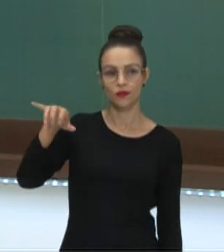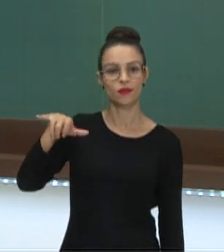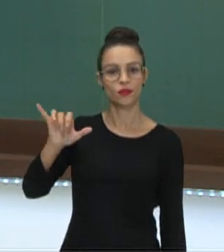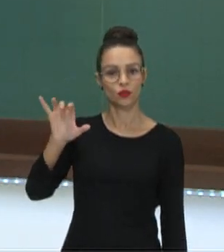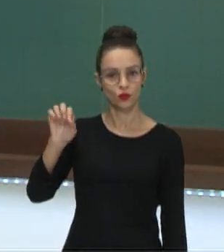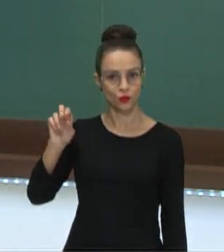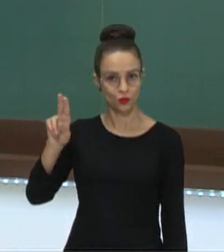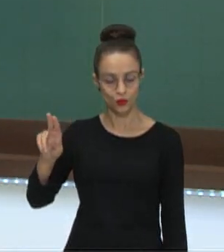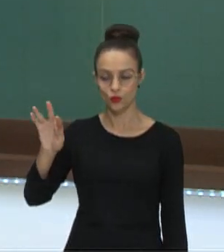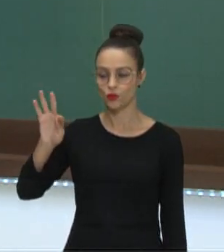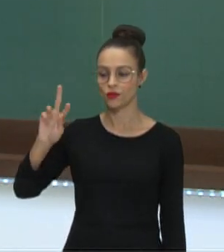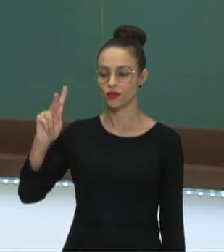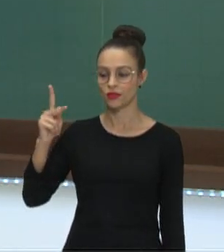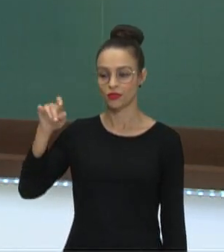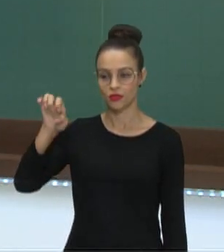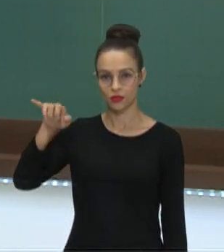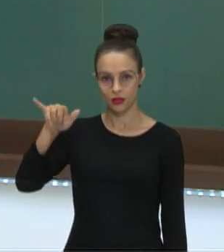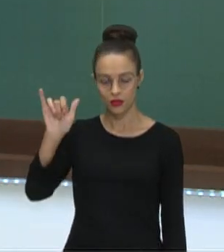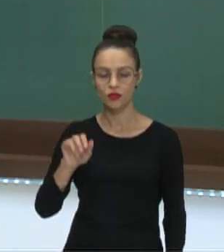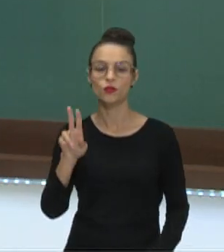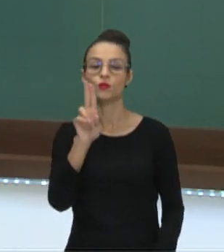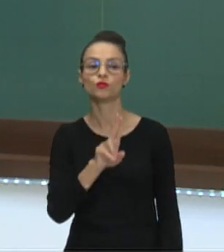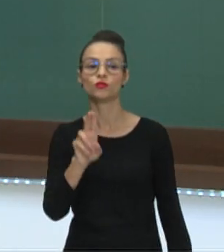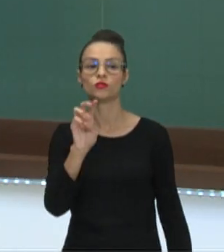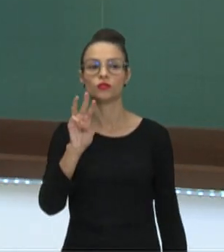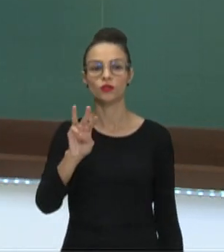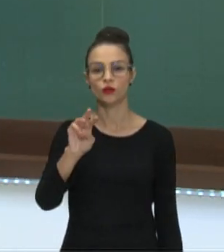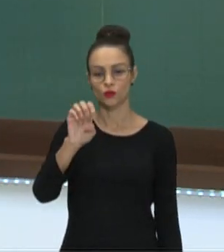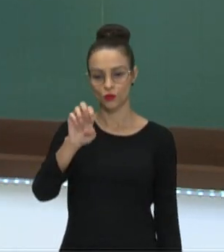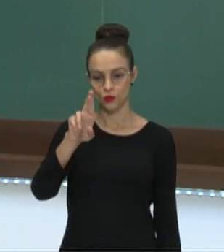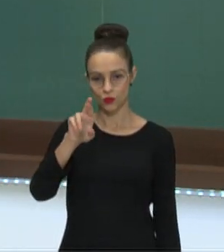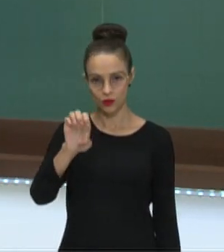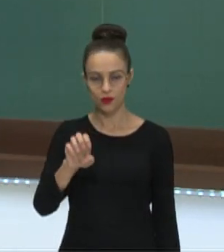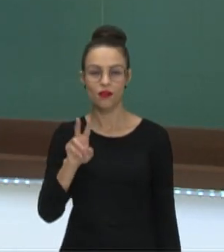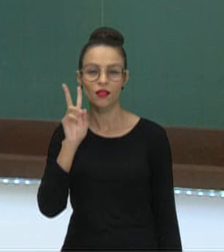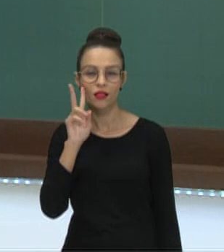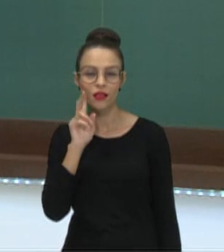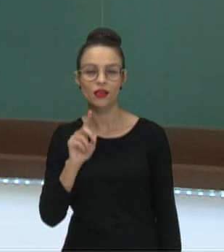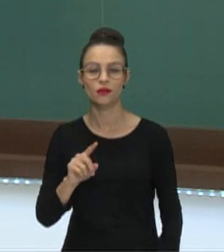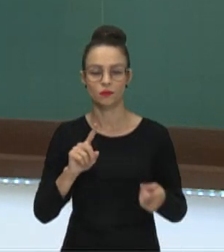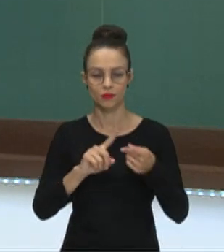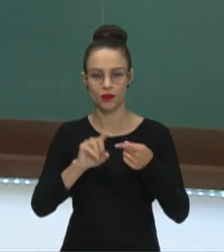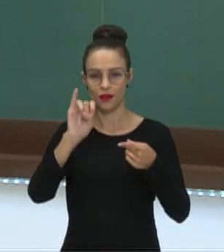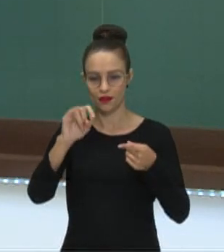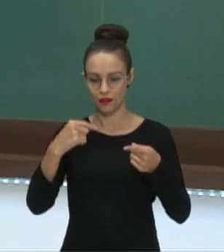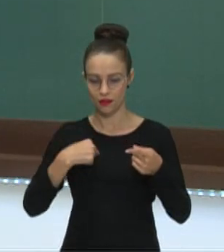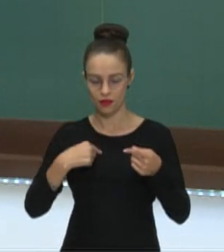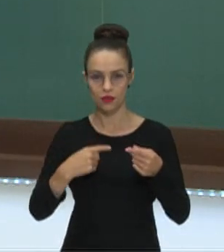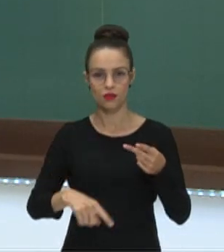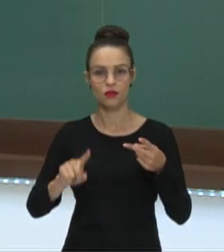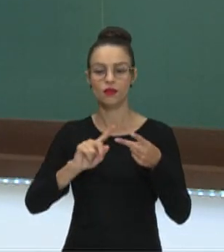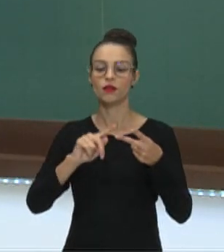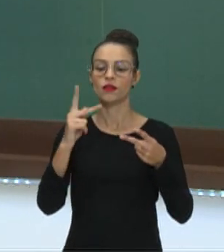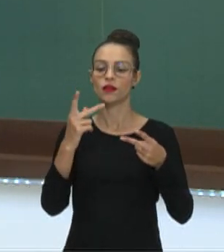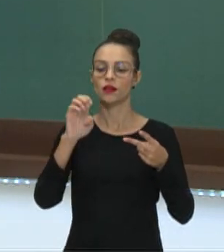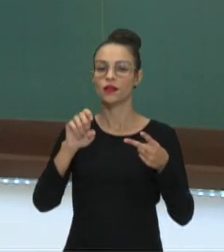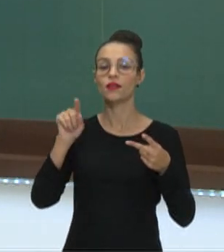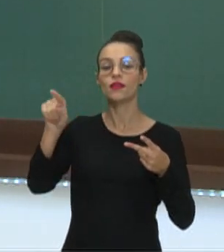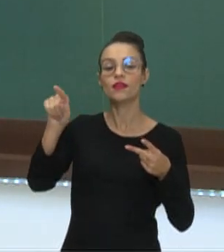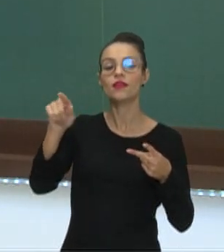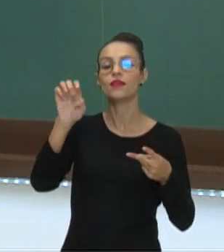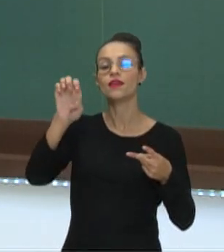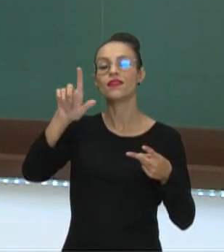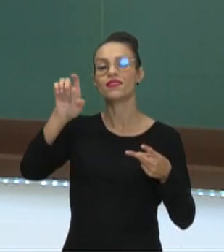e they, eu vou usar were. Você lembra dos sujeitos? I, eu, he,